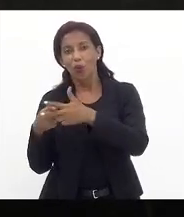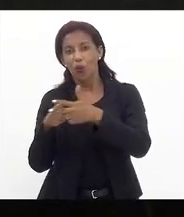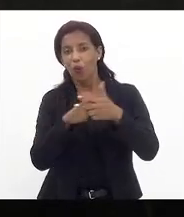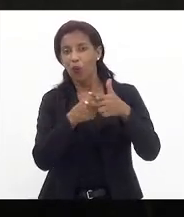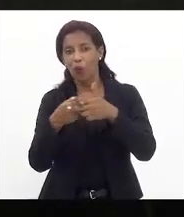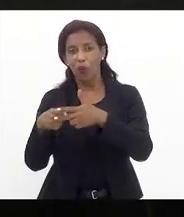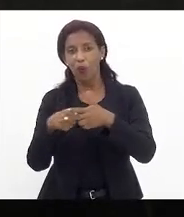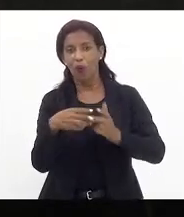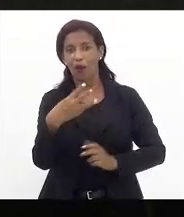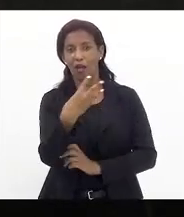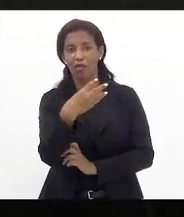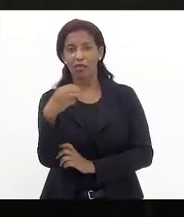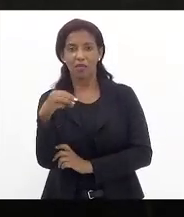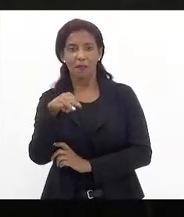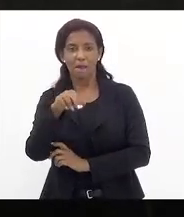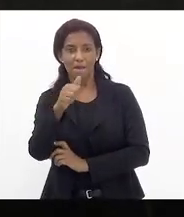de